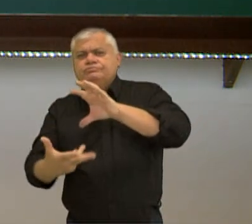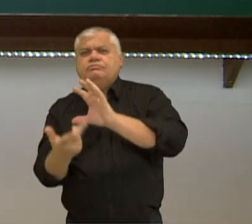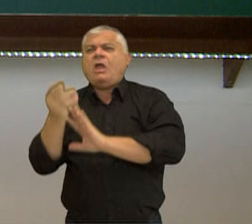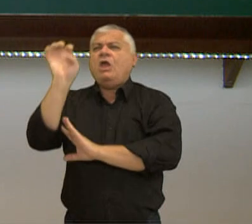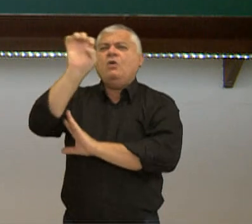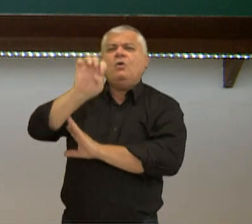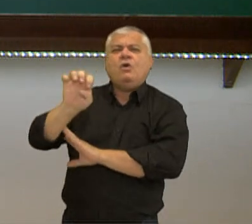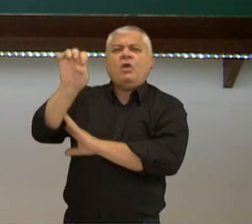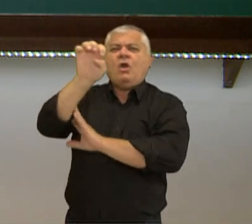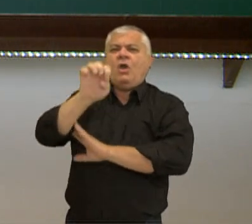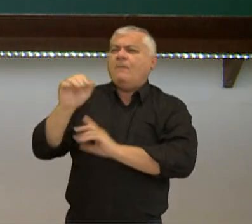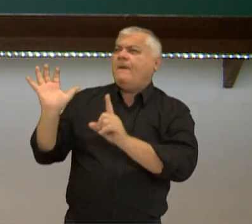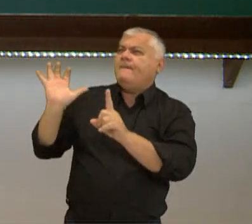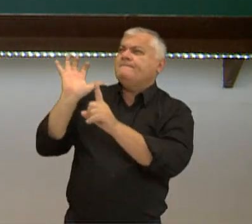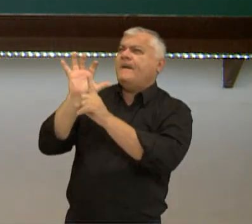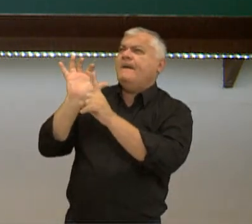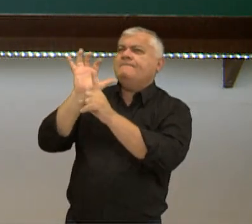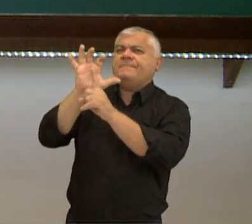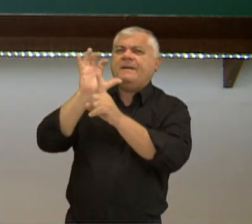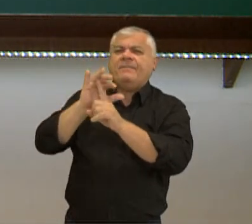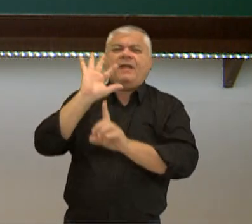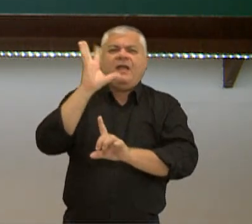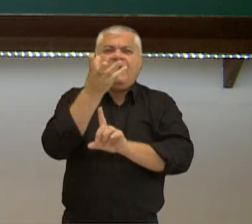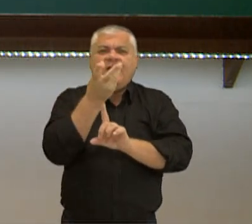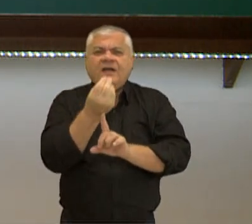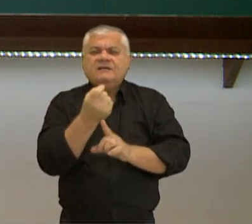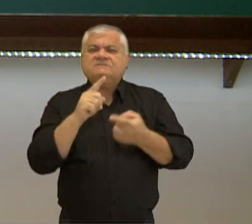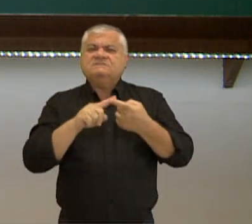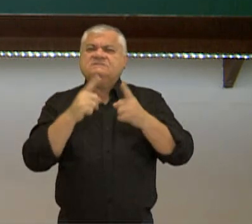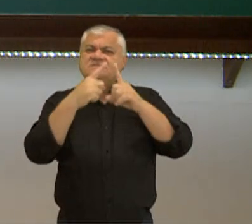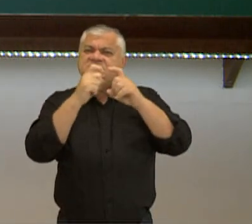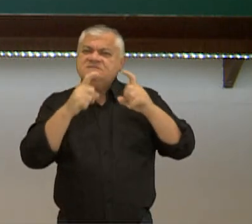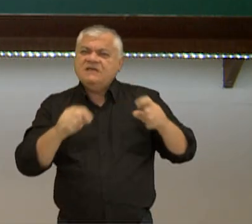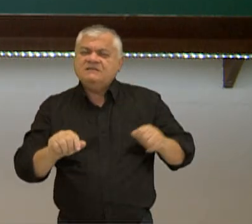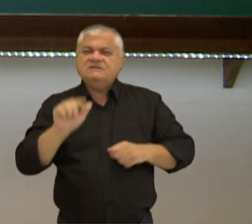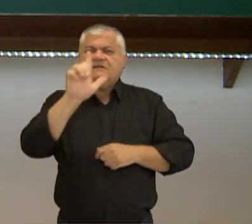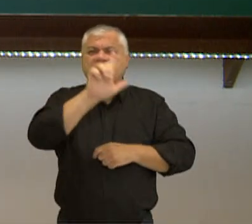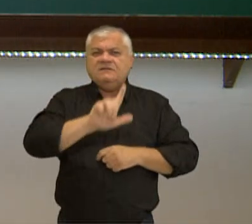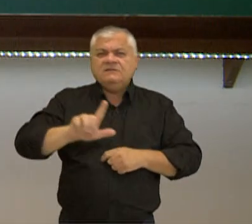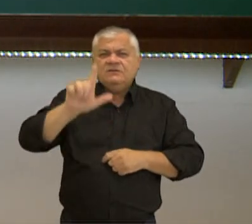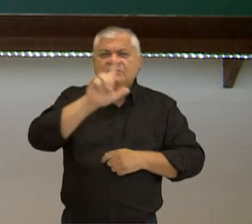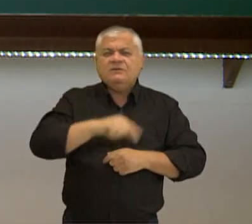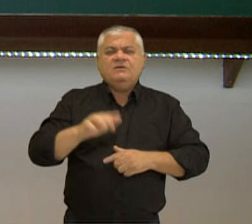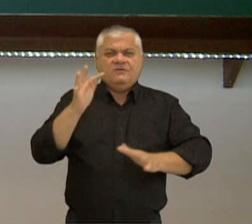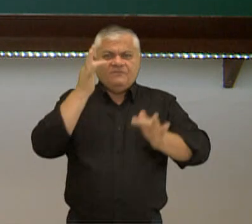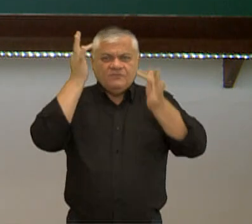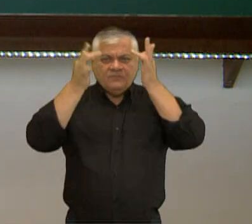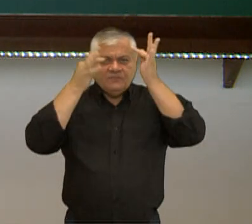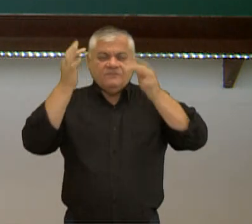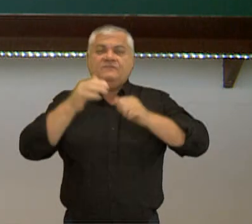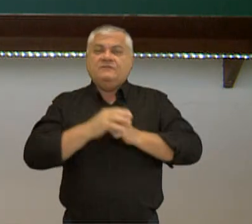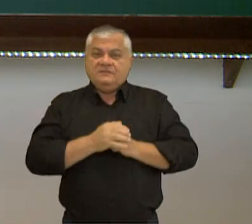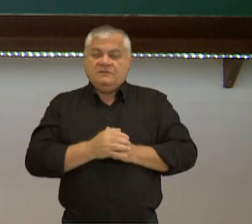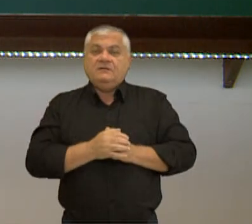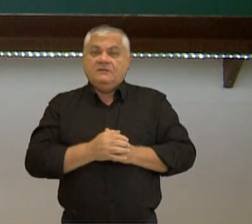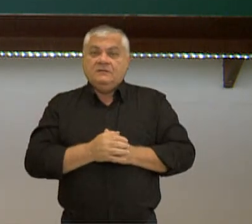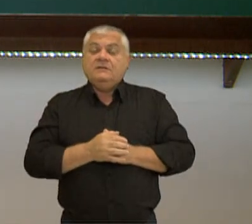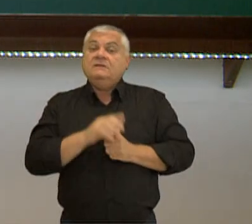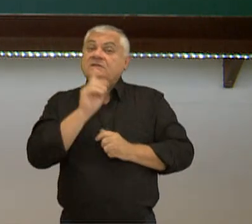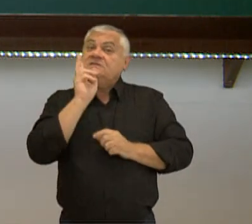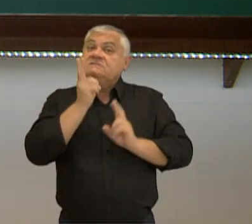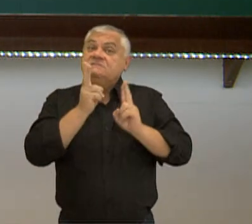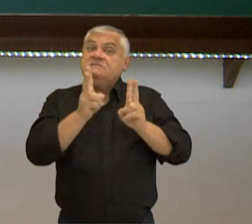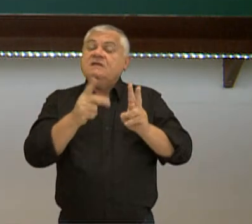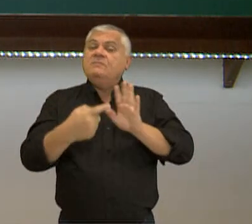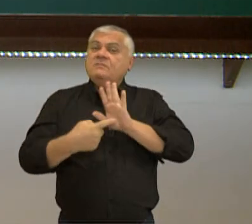e influenciava a arte, a ciência, a literatura e a filosofia, defendendo sempre